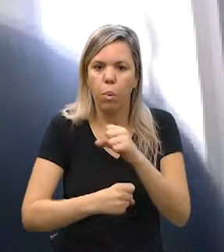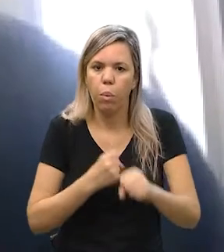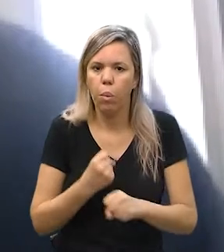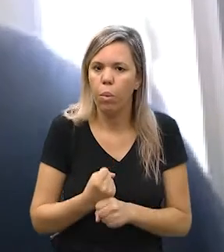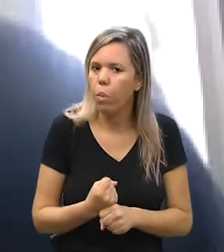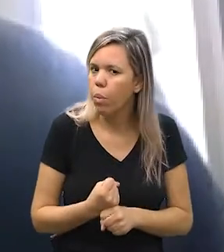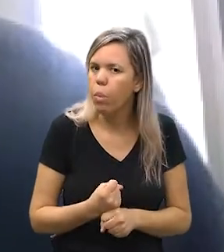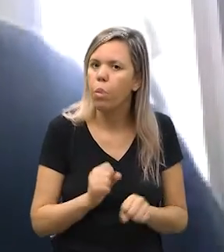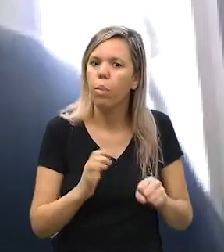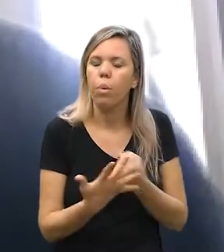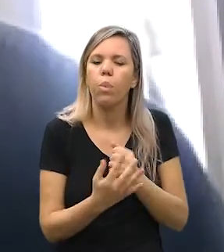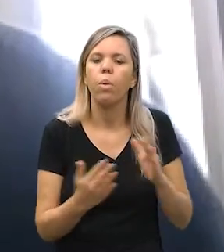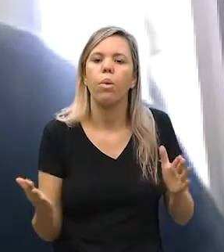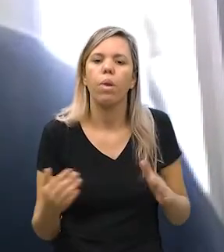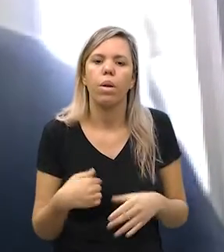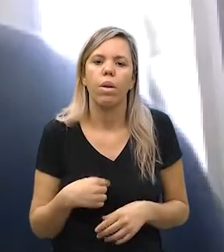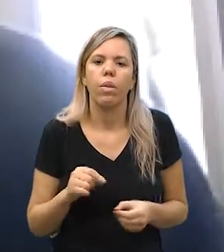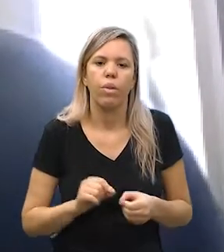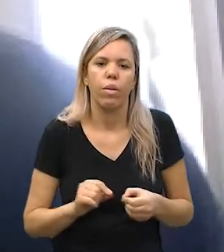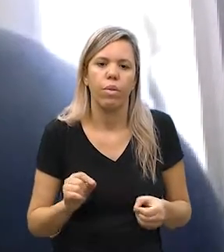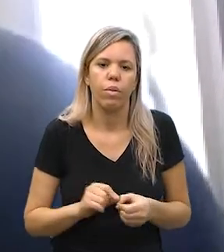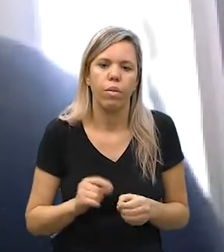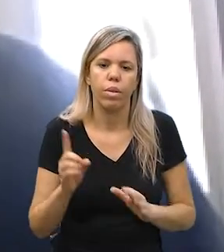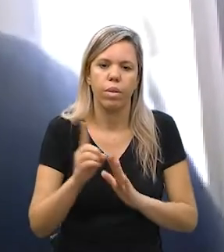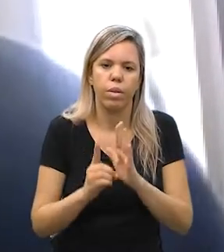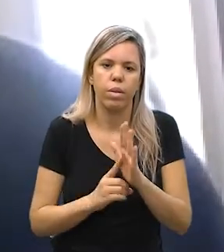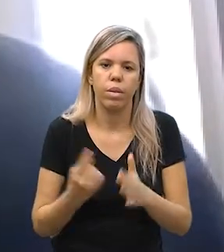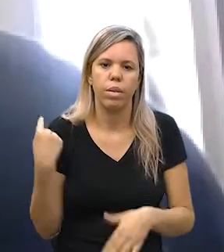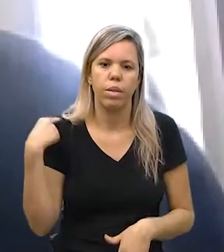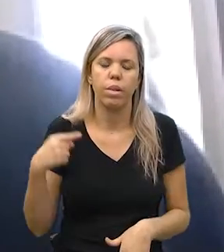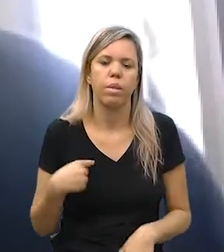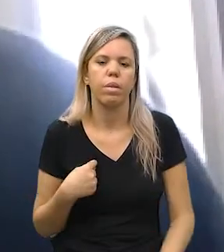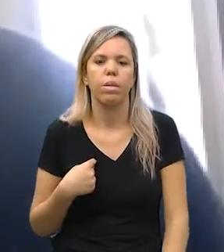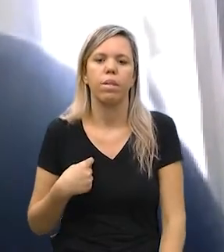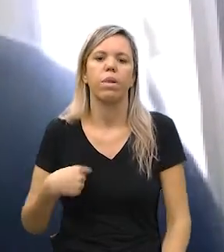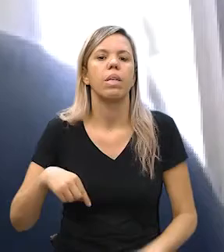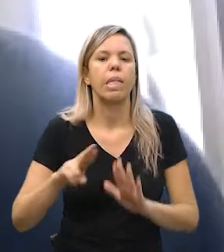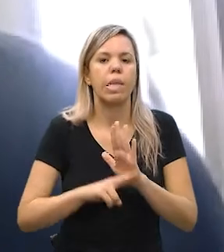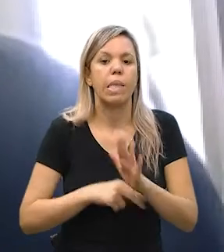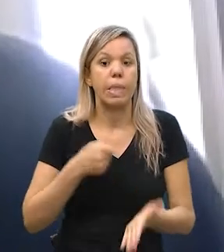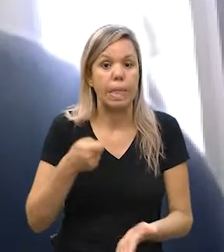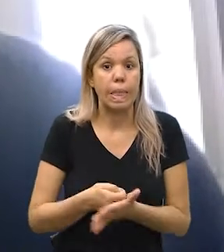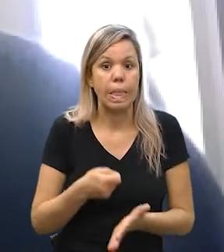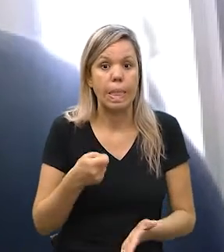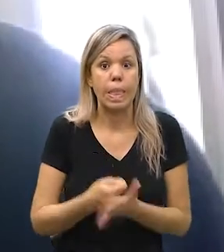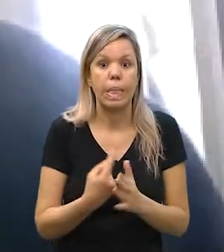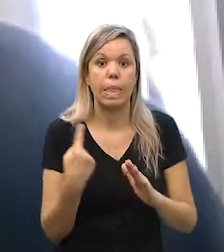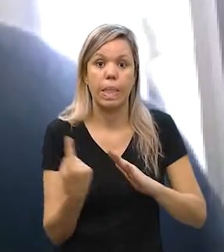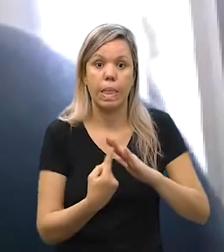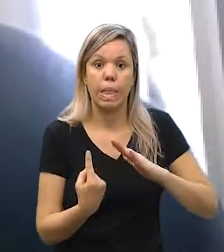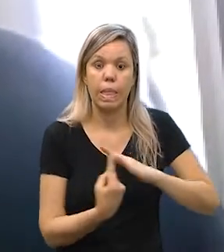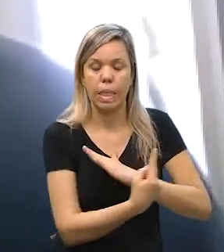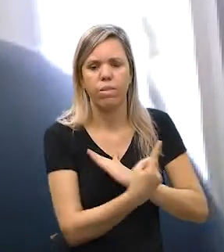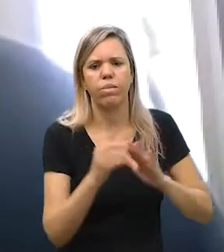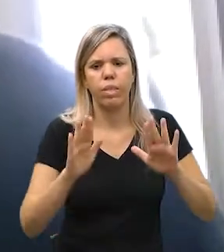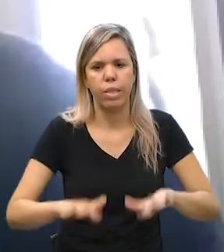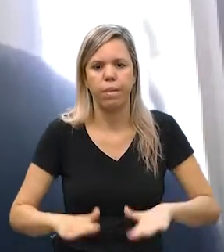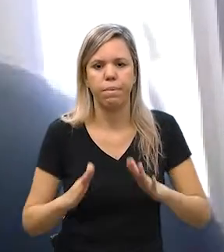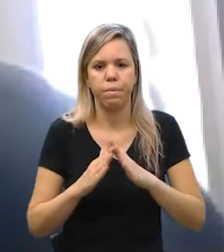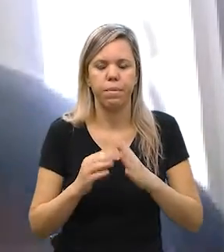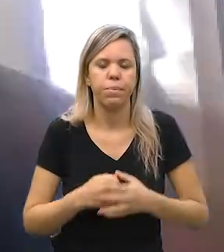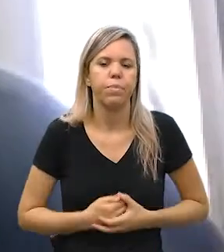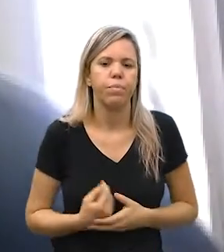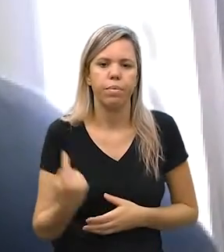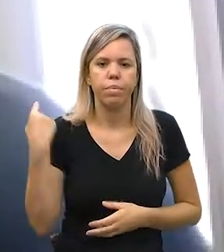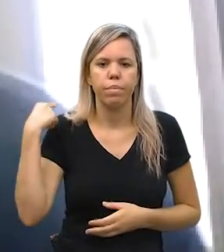ano de pandemia e quando foram decretadas aquelas medidas mais severas, né? Do isolamento social, ficar em casa, né?